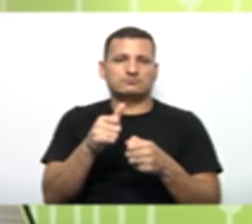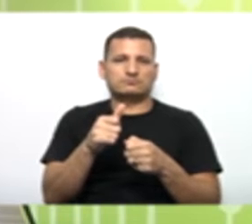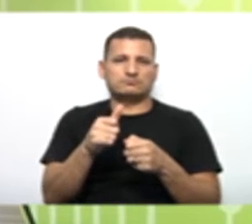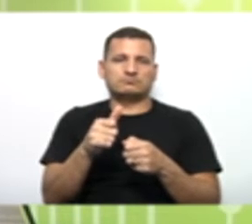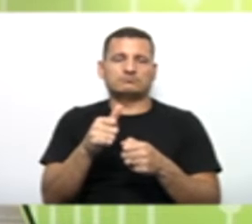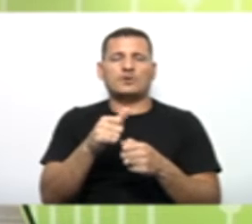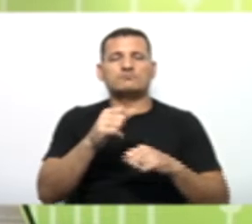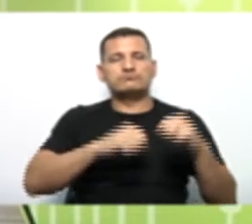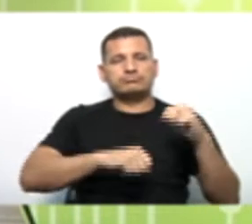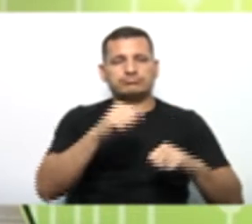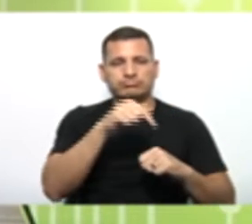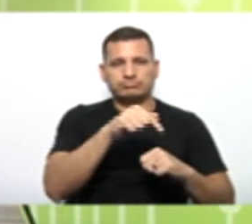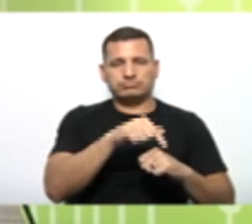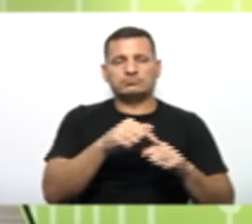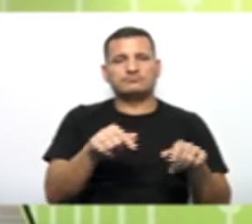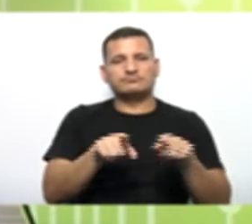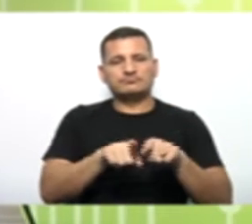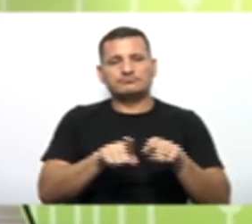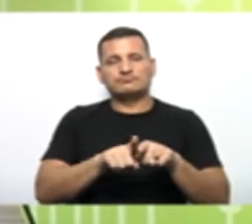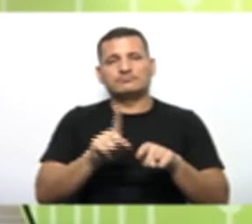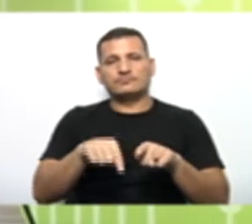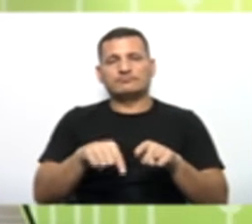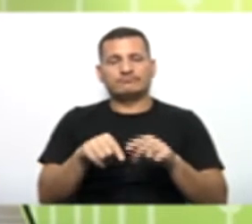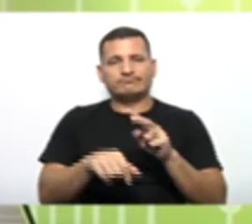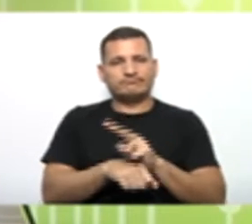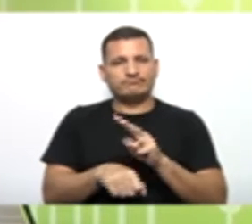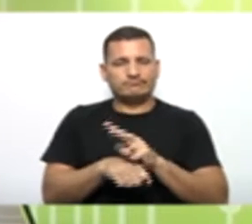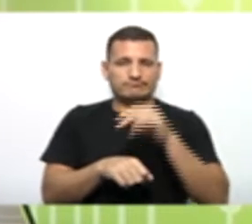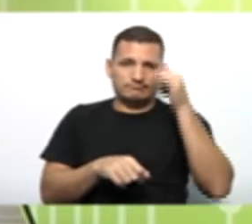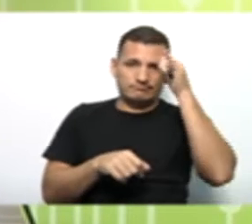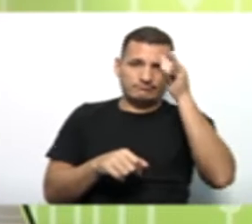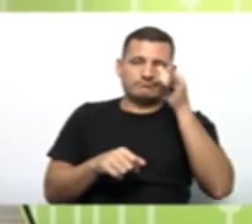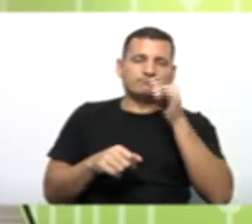fábrica. Isso também é uma abordagem de prevenção da poluição.